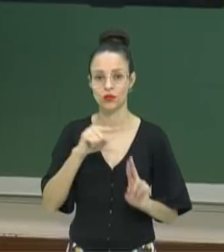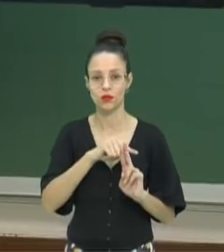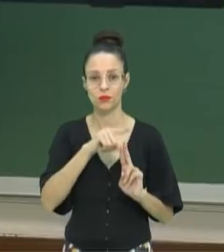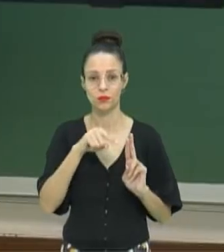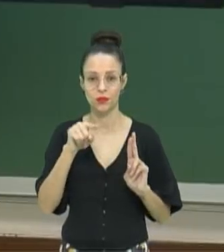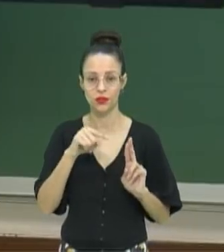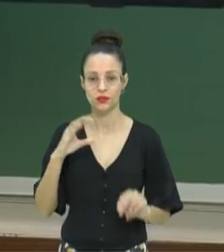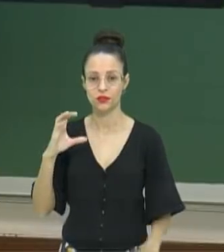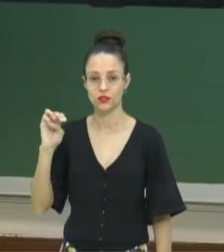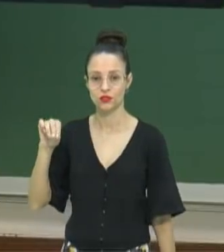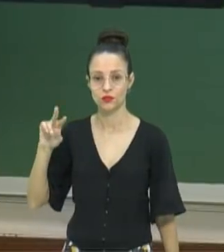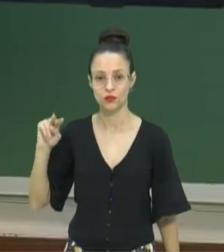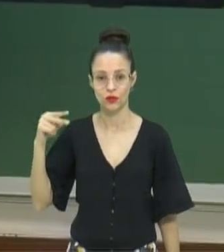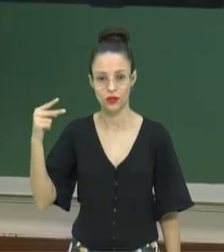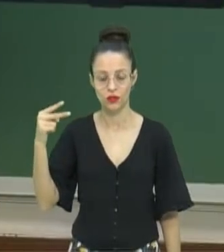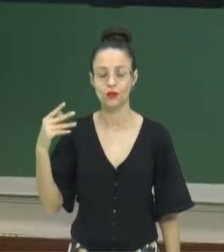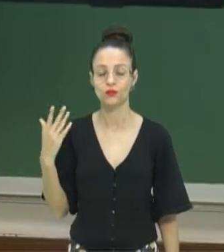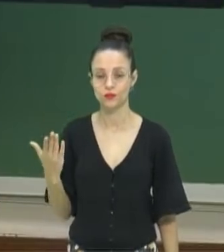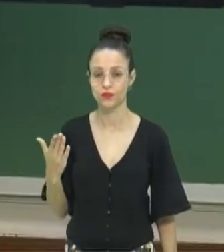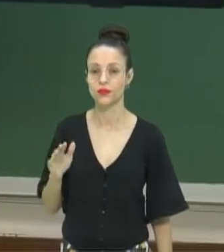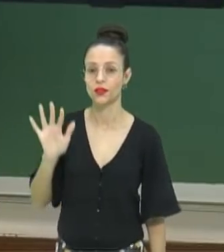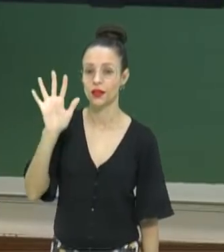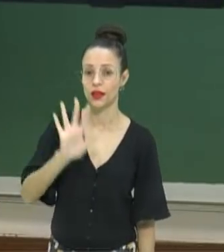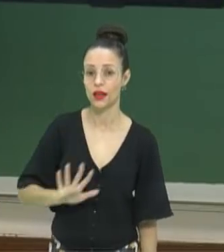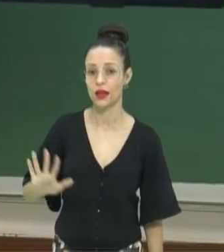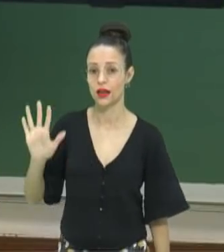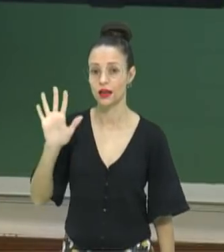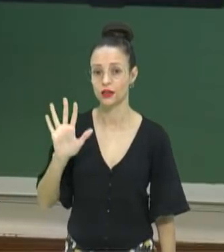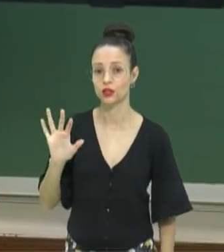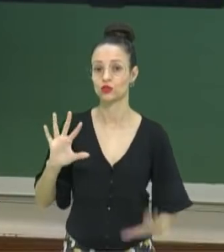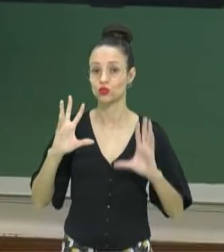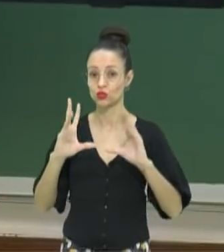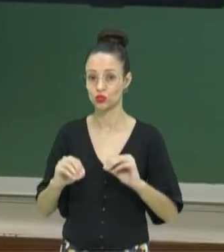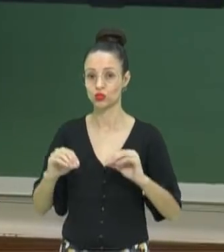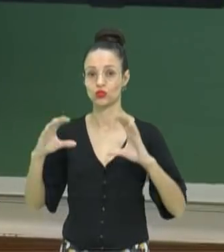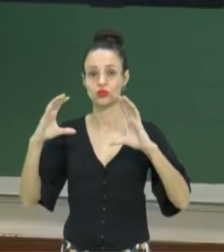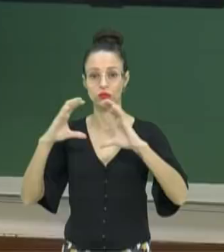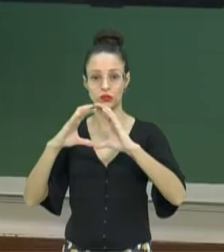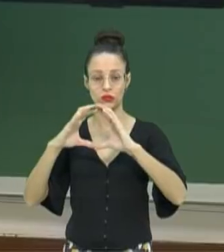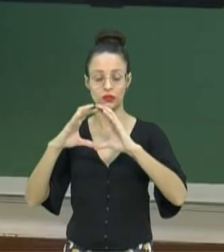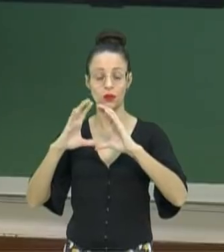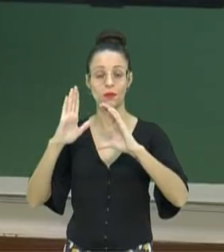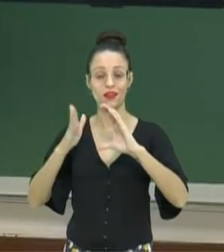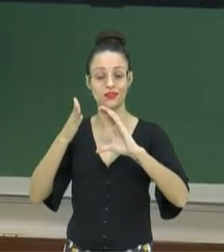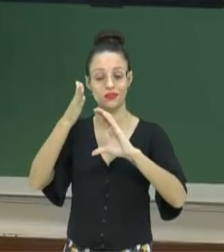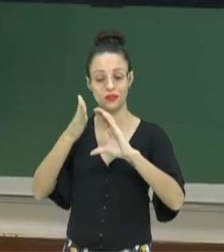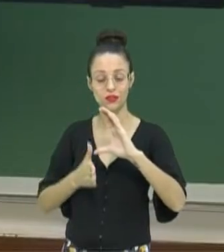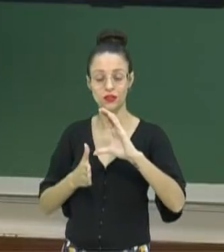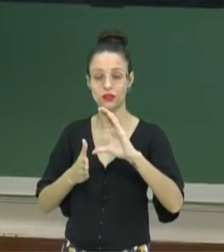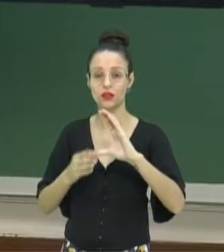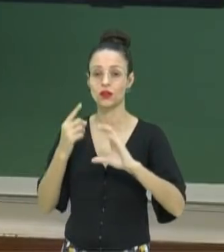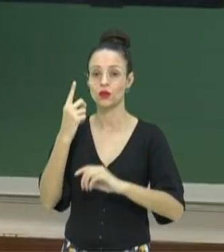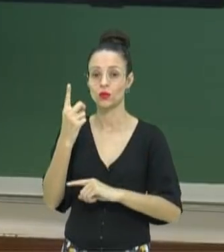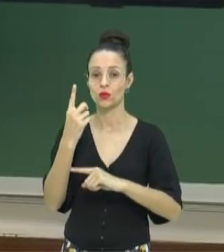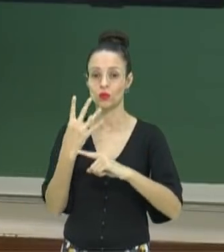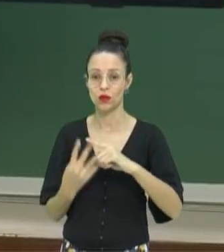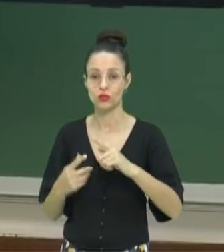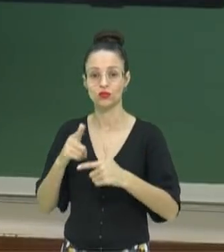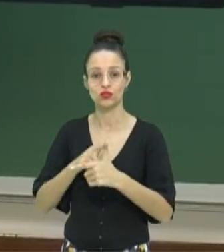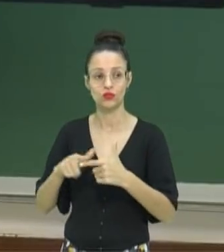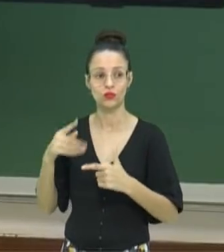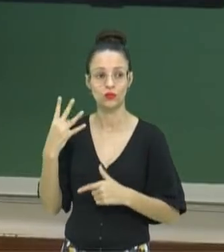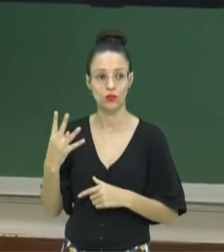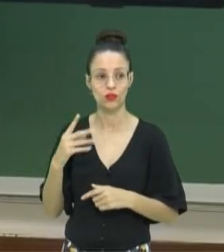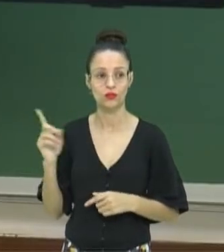4π centímetros quadrados. É a área do círculo inteiro. Eu só quero 1/4. Então, eu divido por